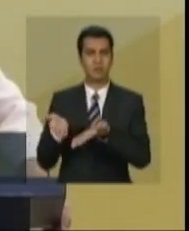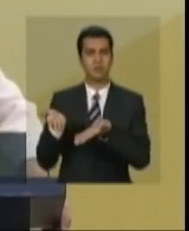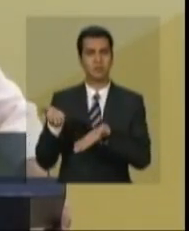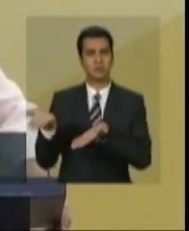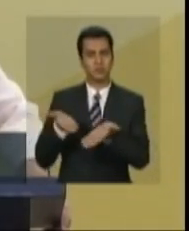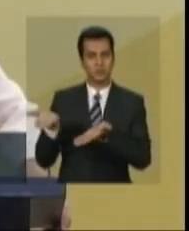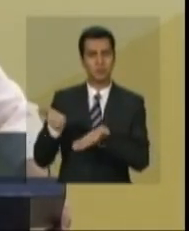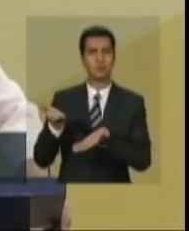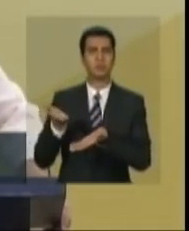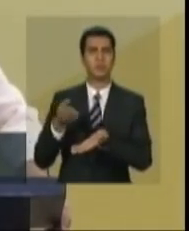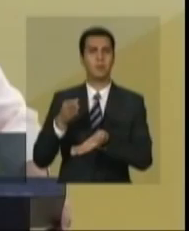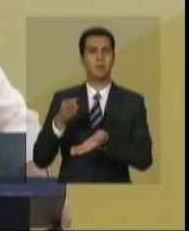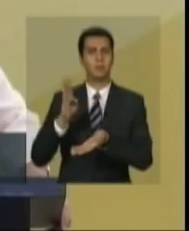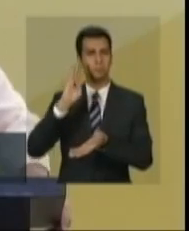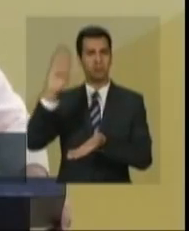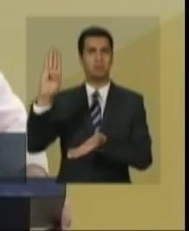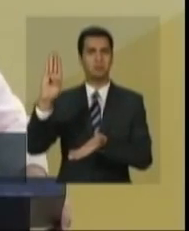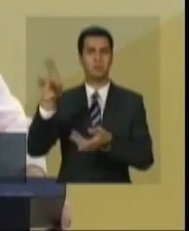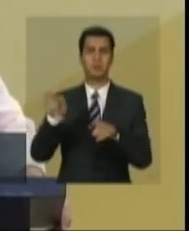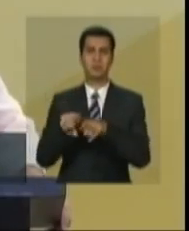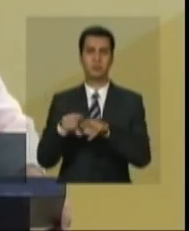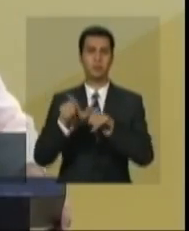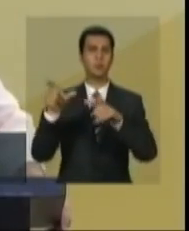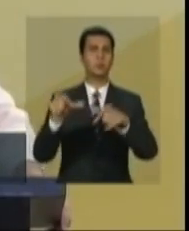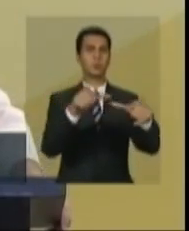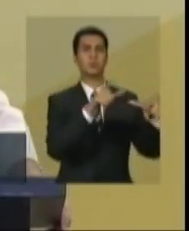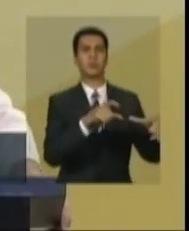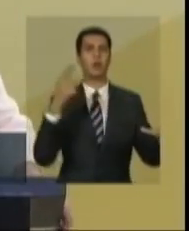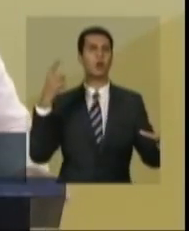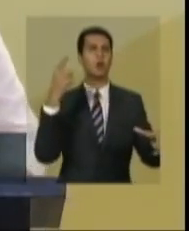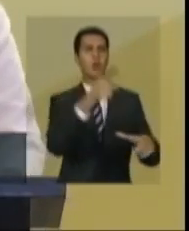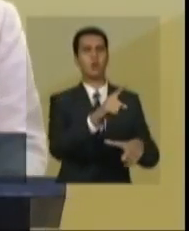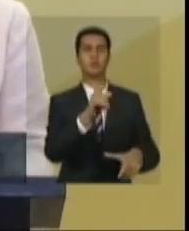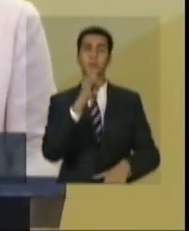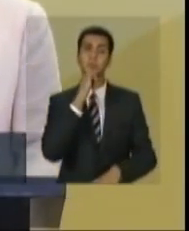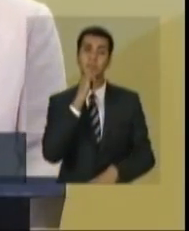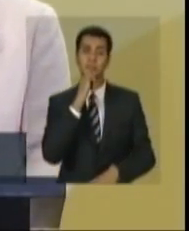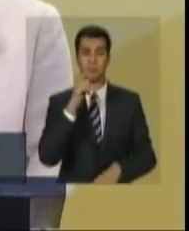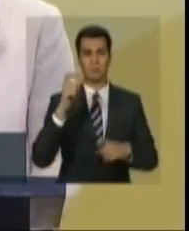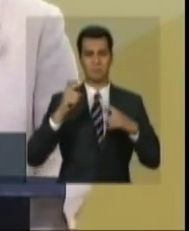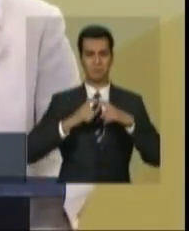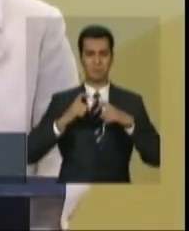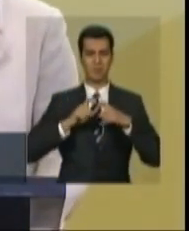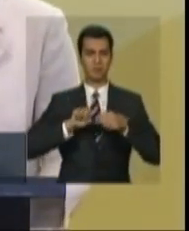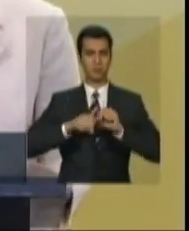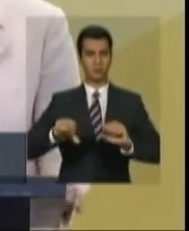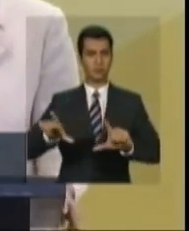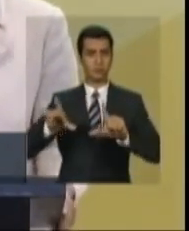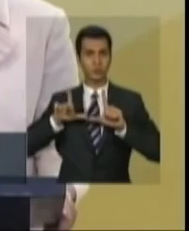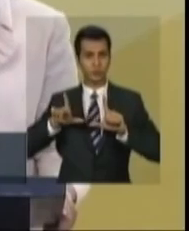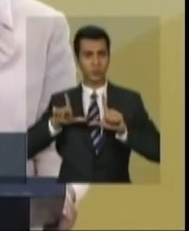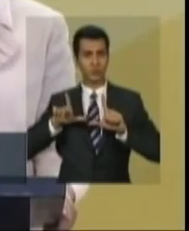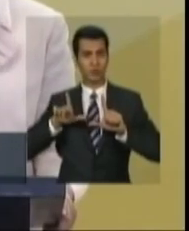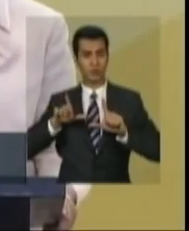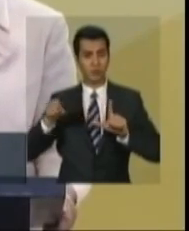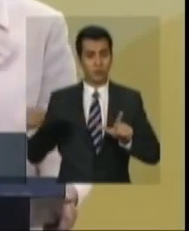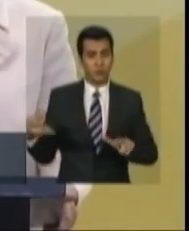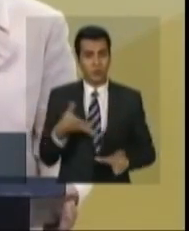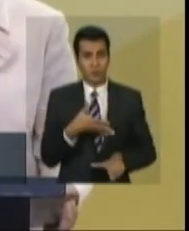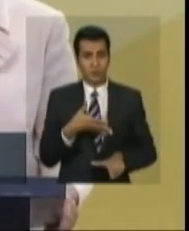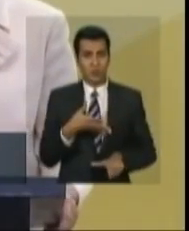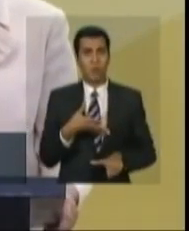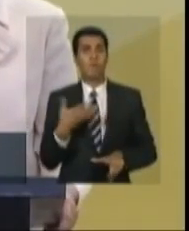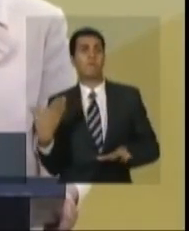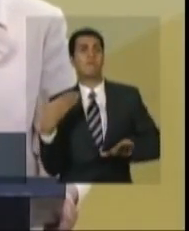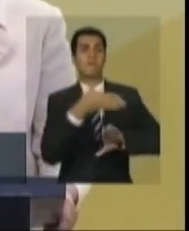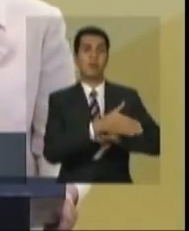regiões mais remotas. Por exemplo, os médicos recém-formados que trabalharem em áreas de